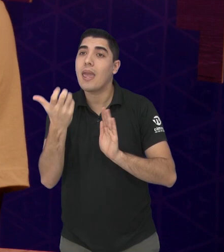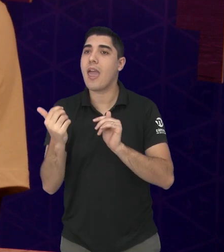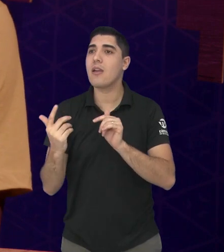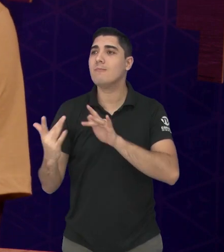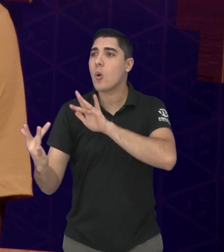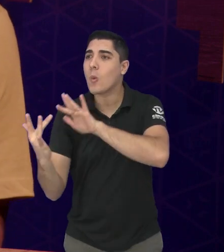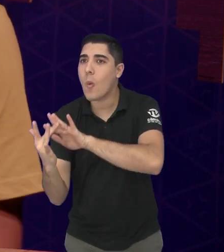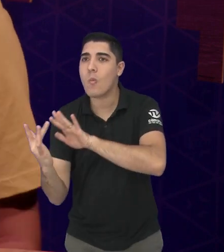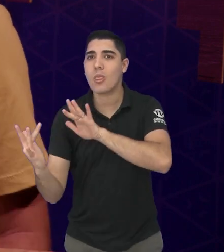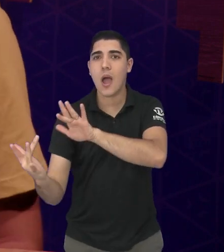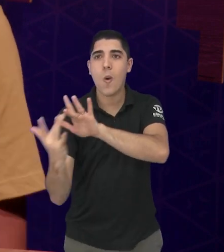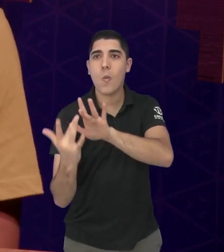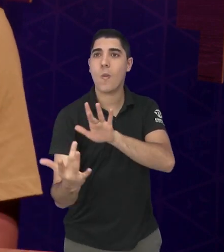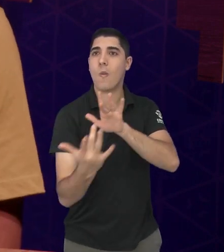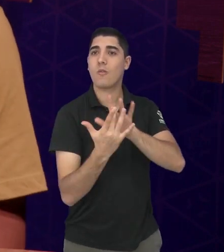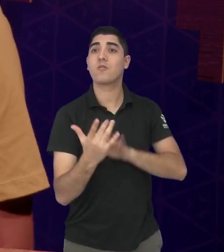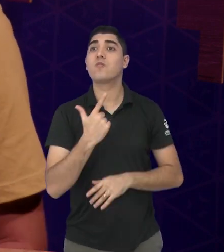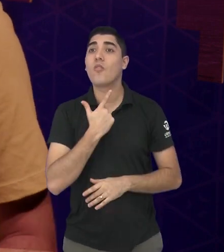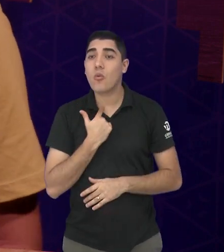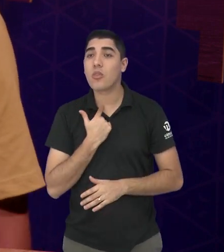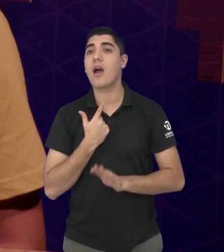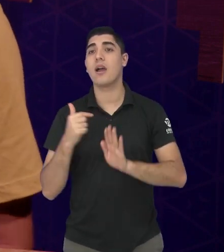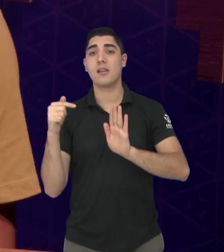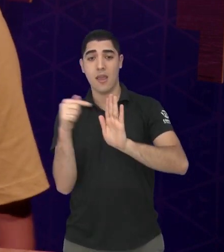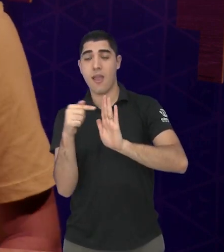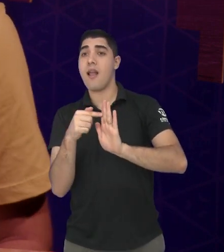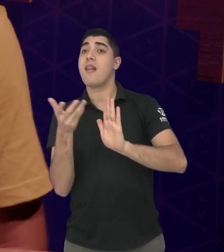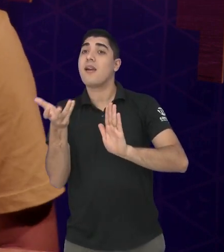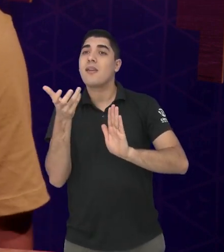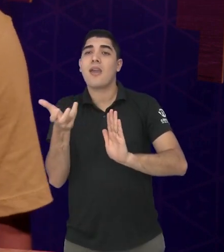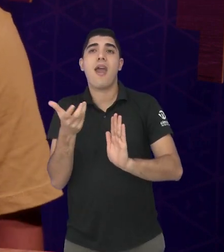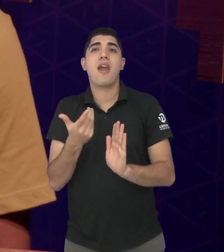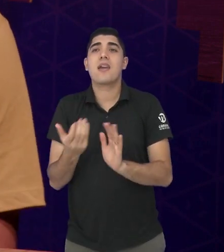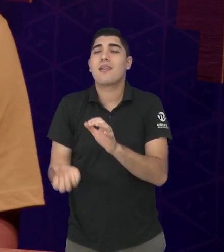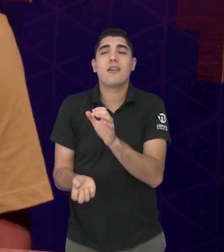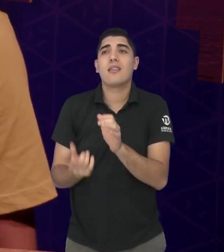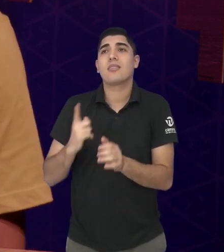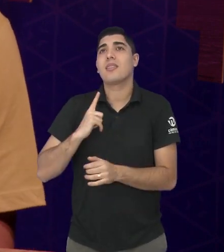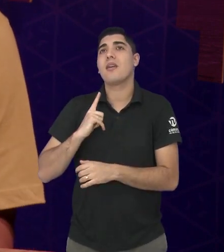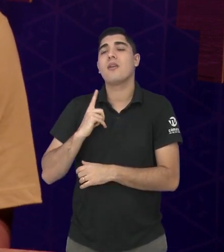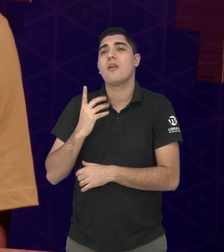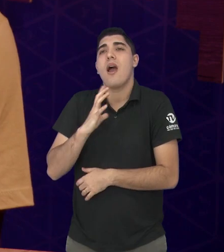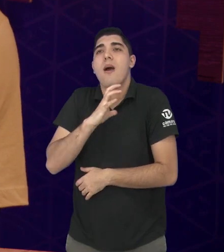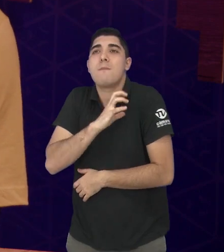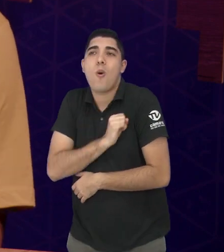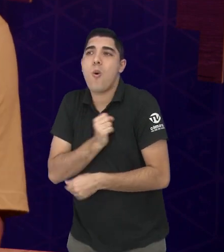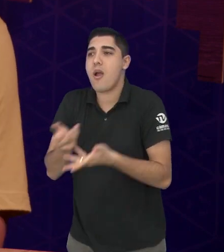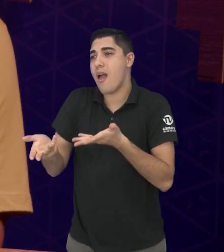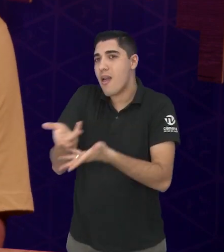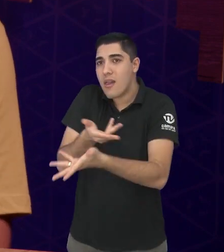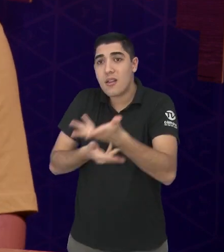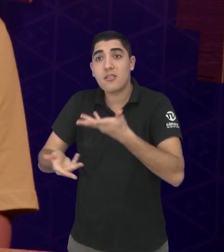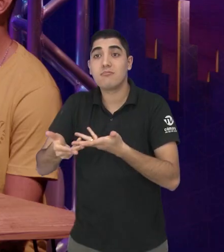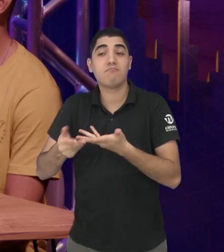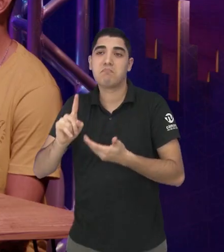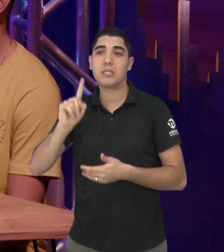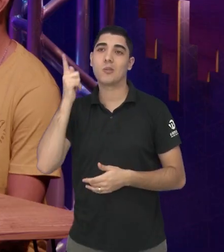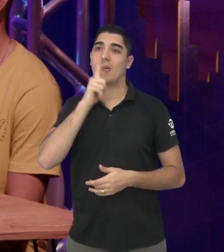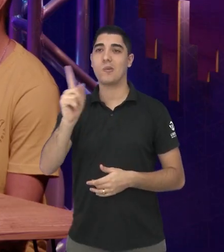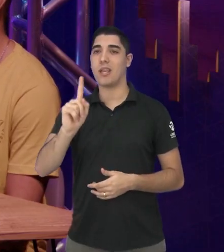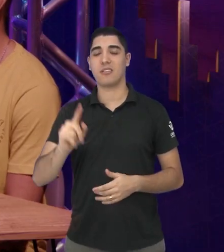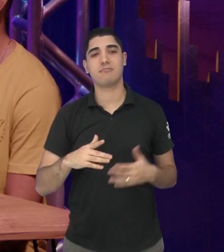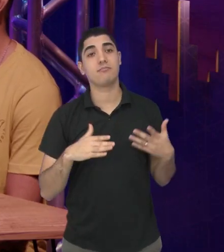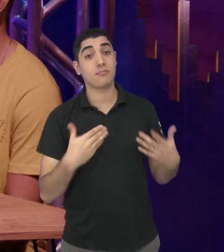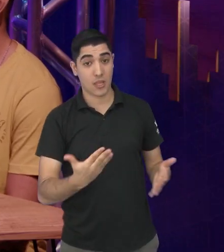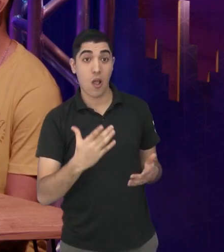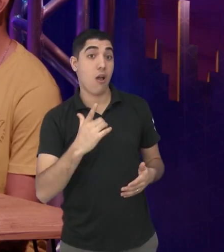ter contato, de viver uma história de amor padrão, e não consegue. Exato. E daí a